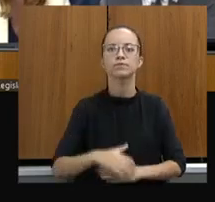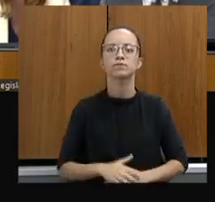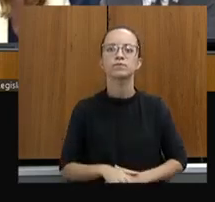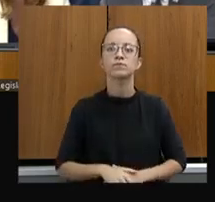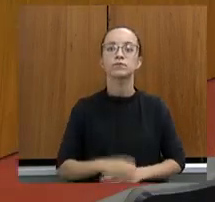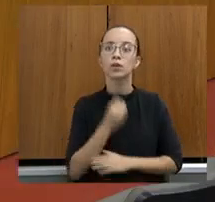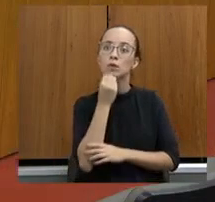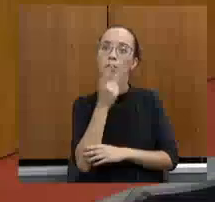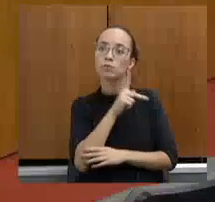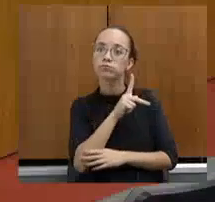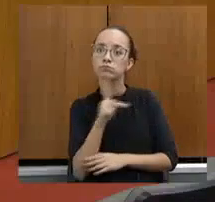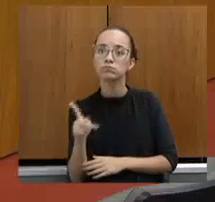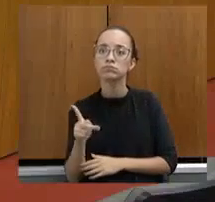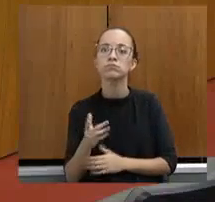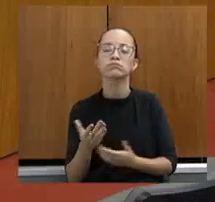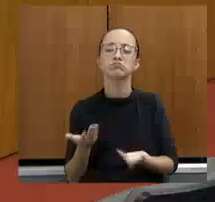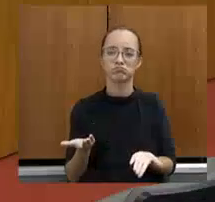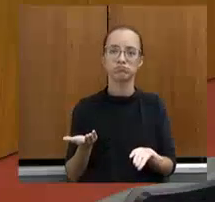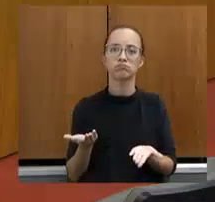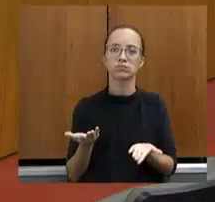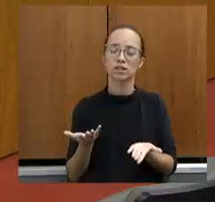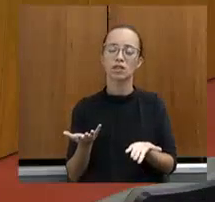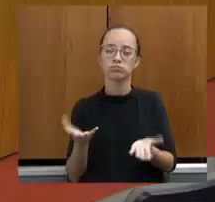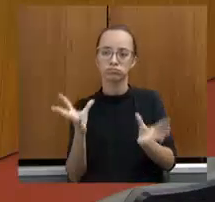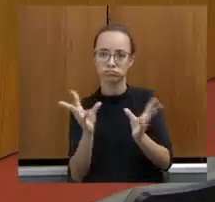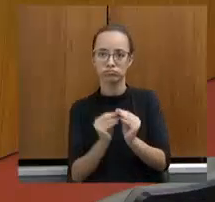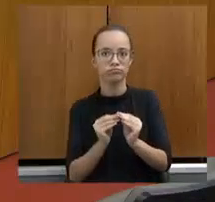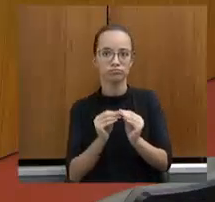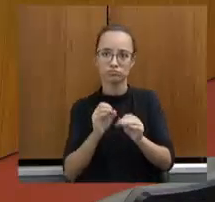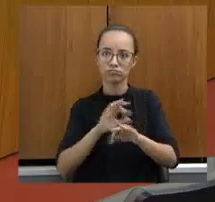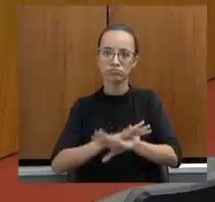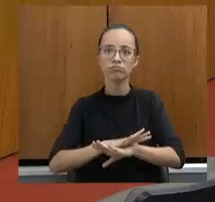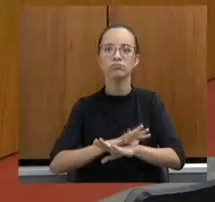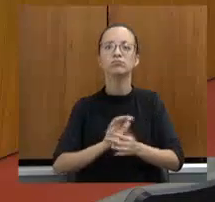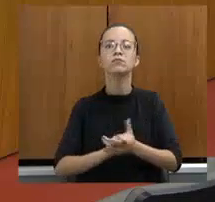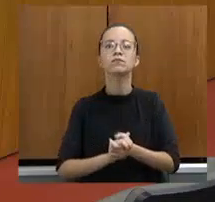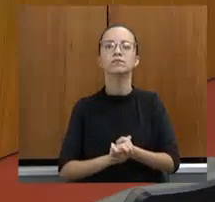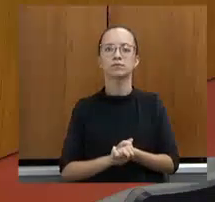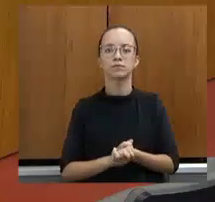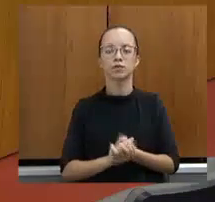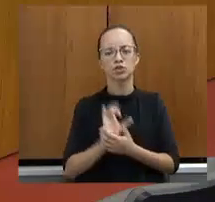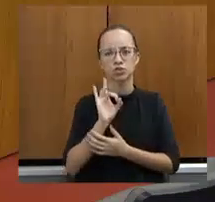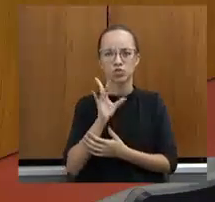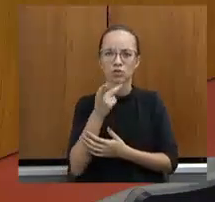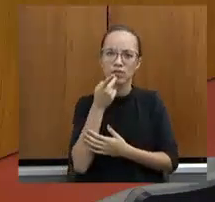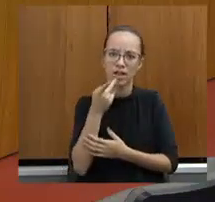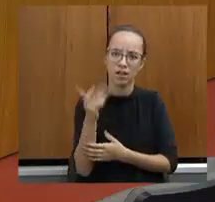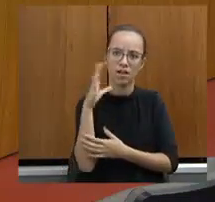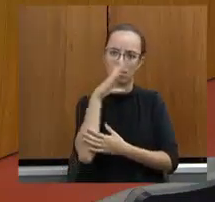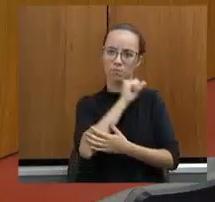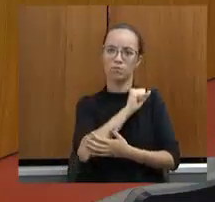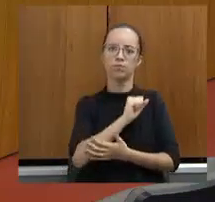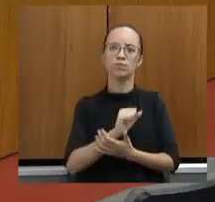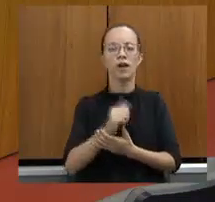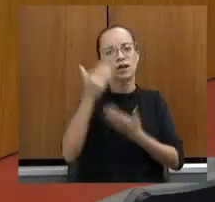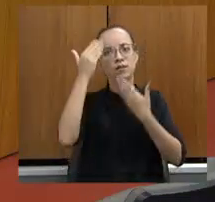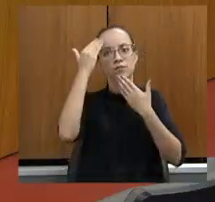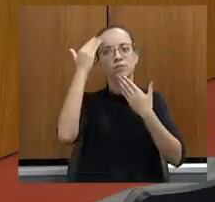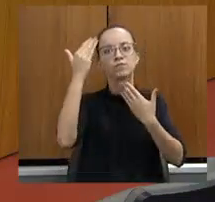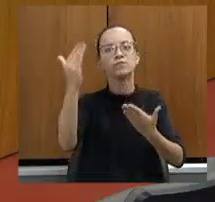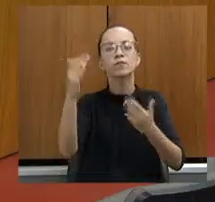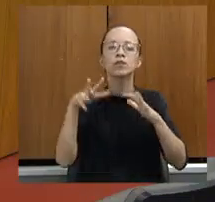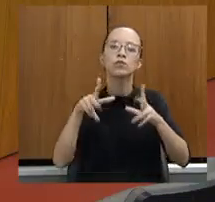bom Presidente inicialmente nessas minhas palavras eu queria né aqui de forma muito rápida agradecer